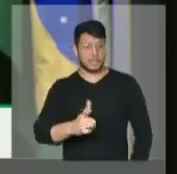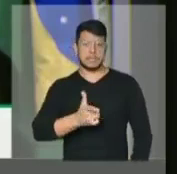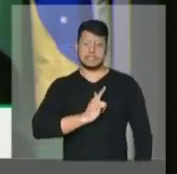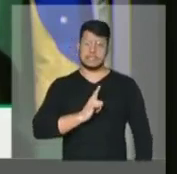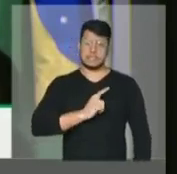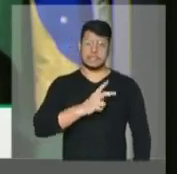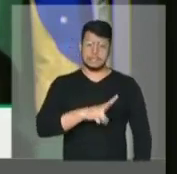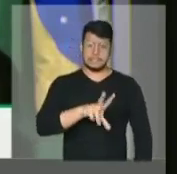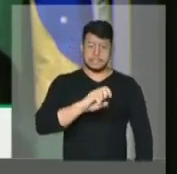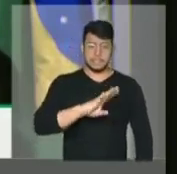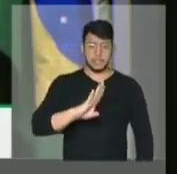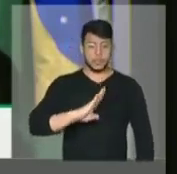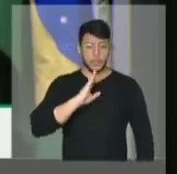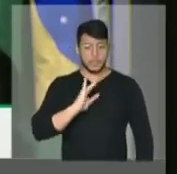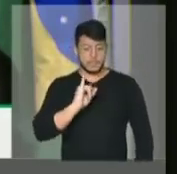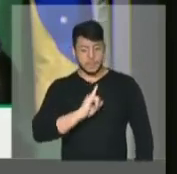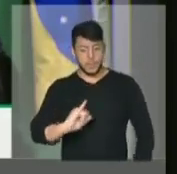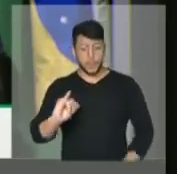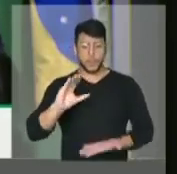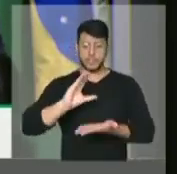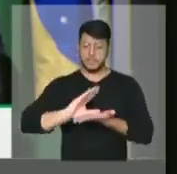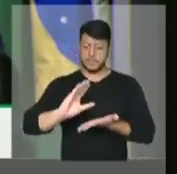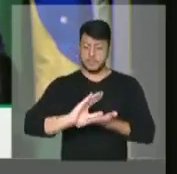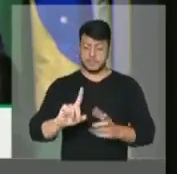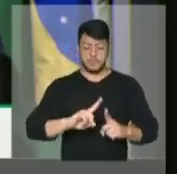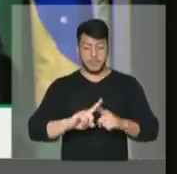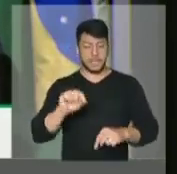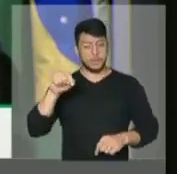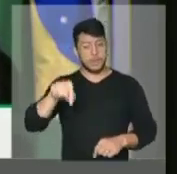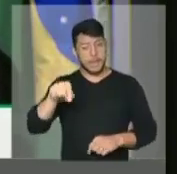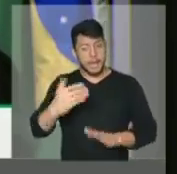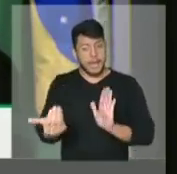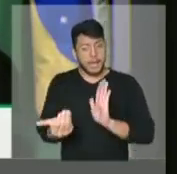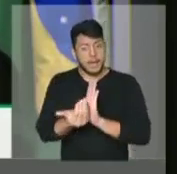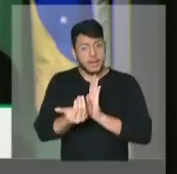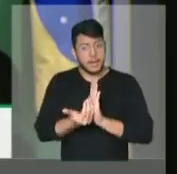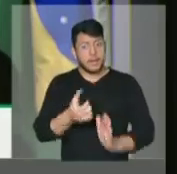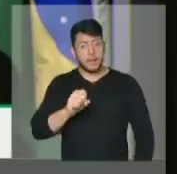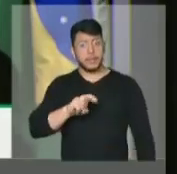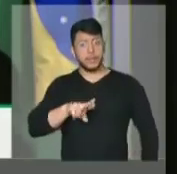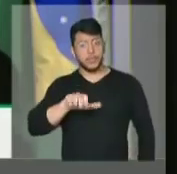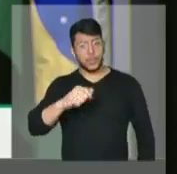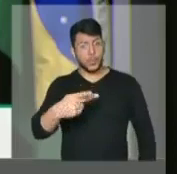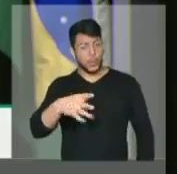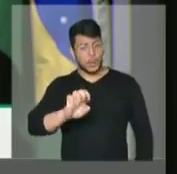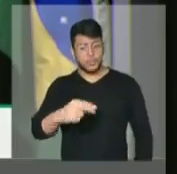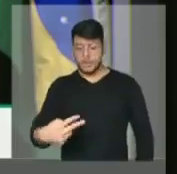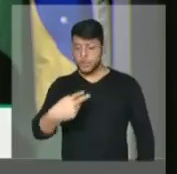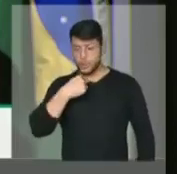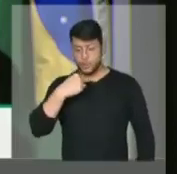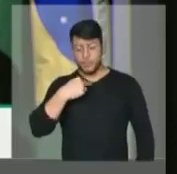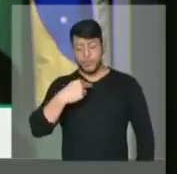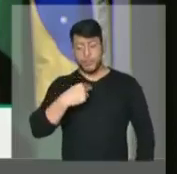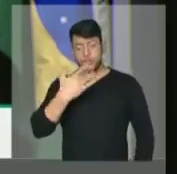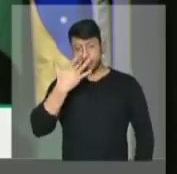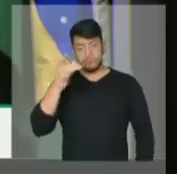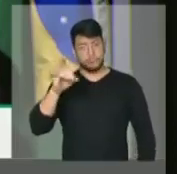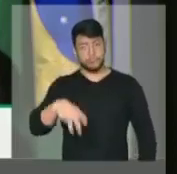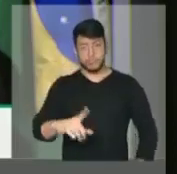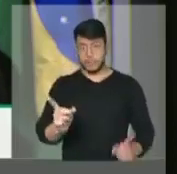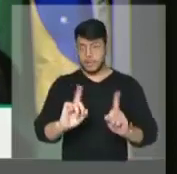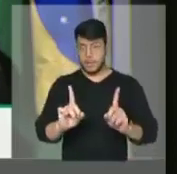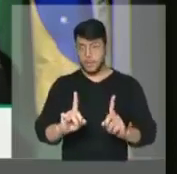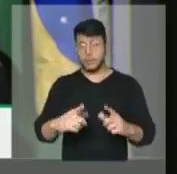privados. Suape não pode e não deve ser menosprezado, por isso precisa voltar